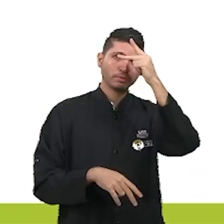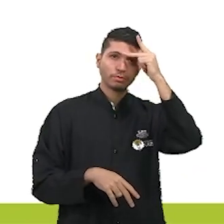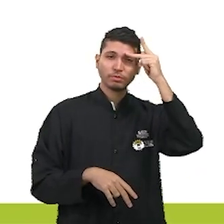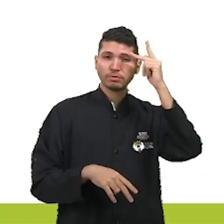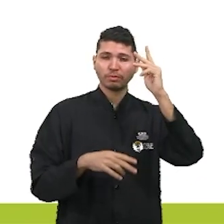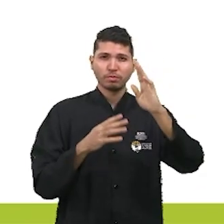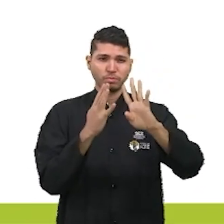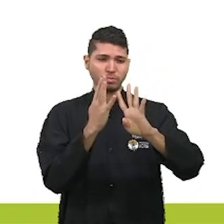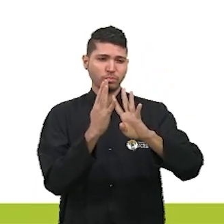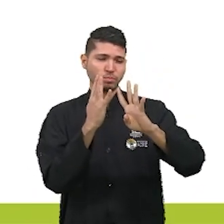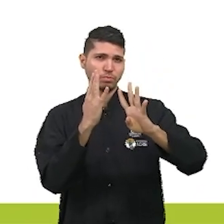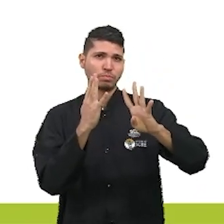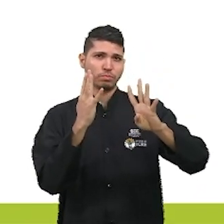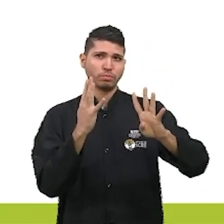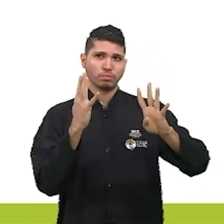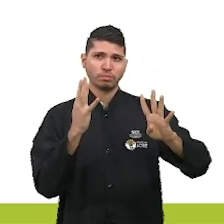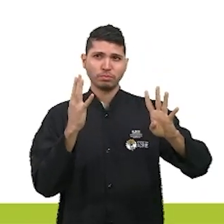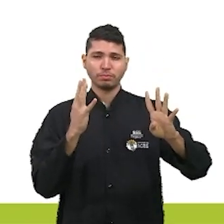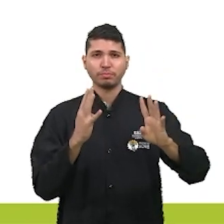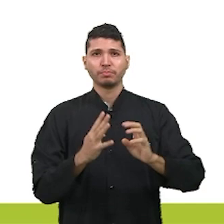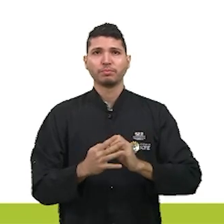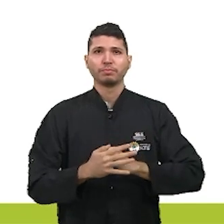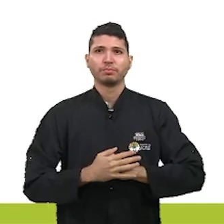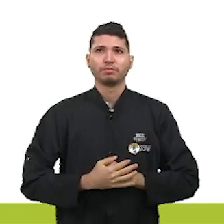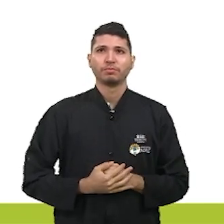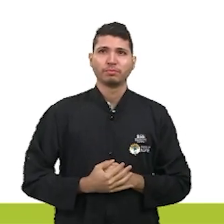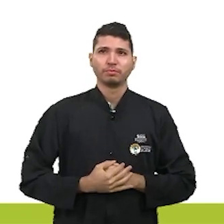Aquela fila indiana que nós estamos acostumados.